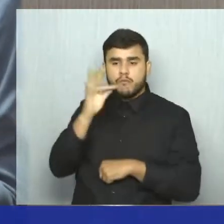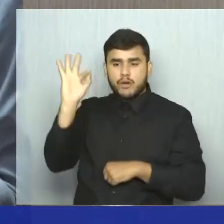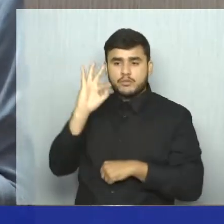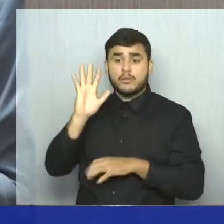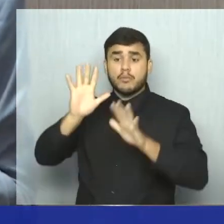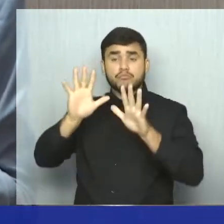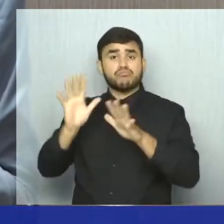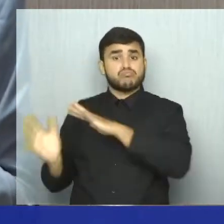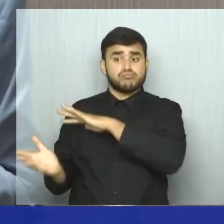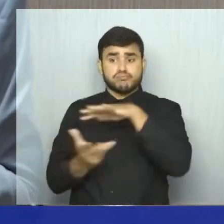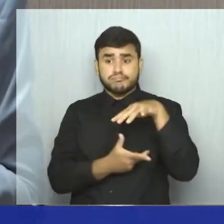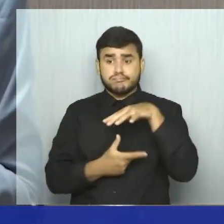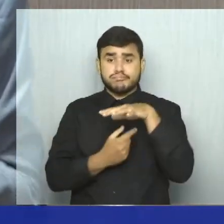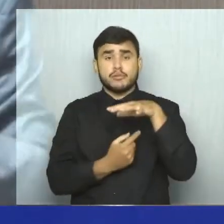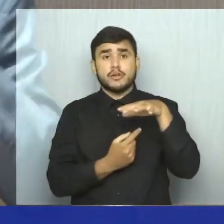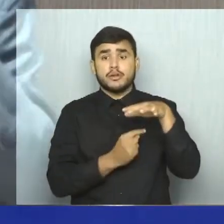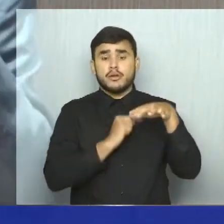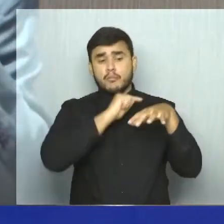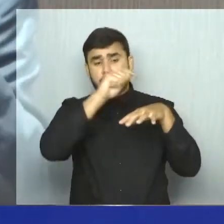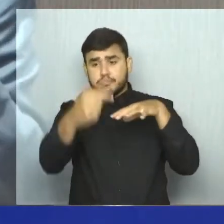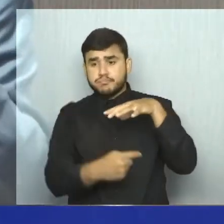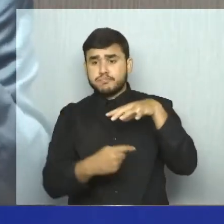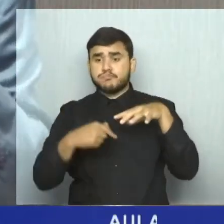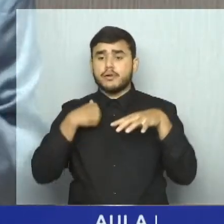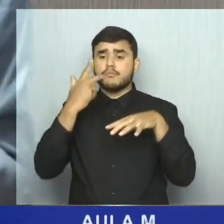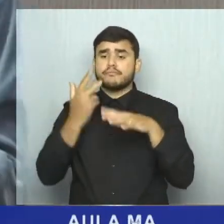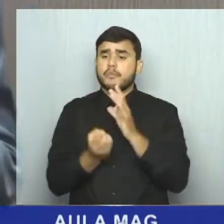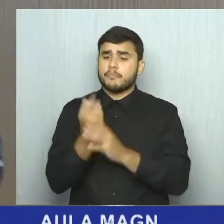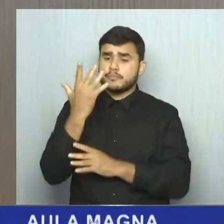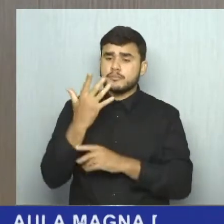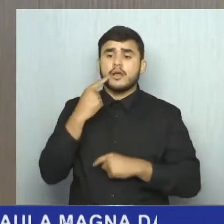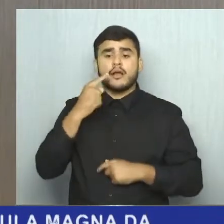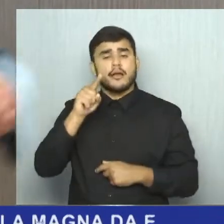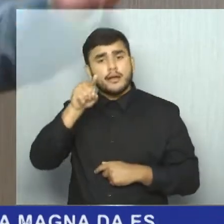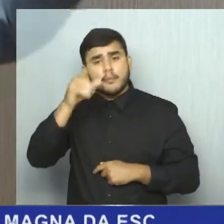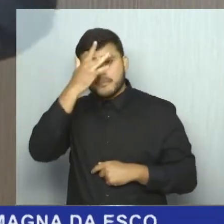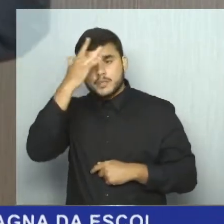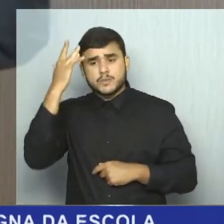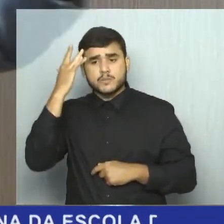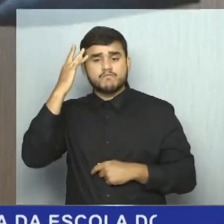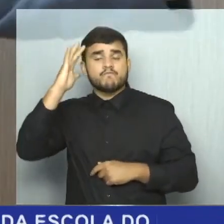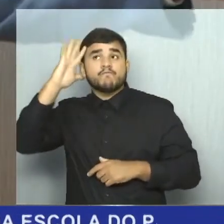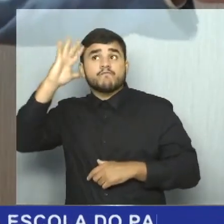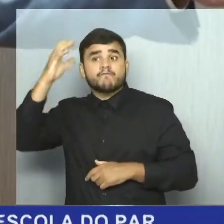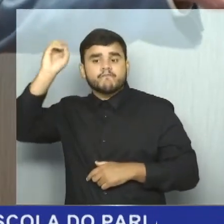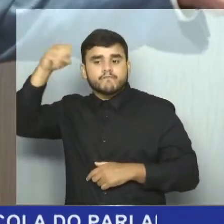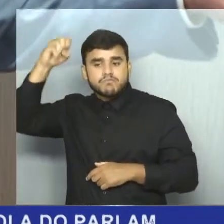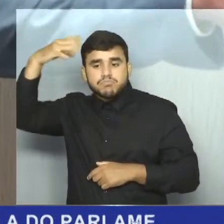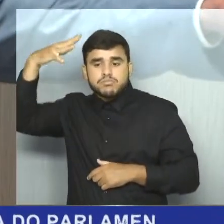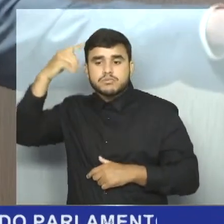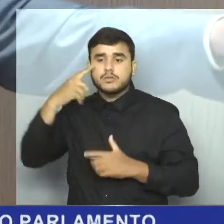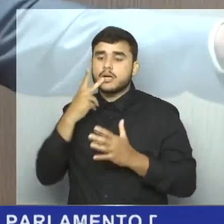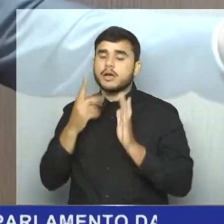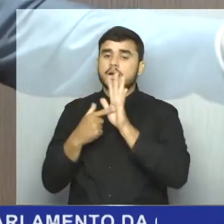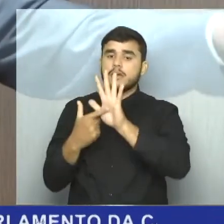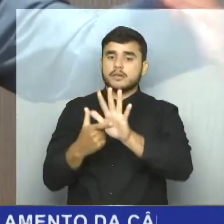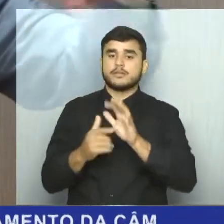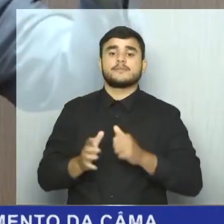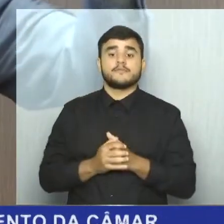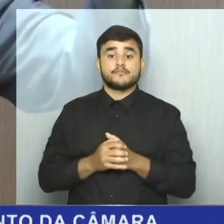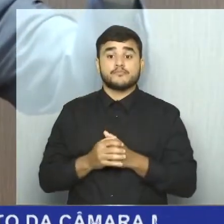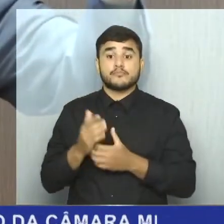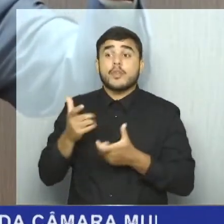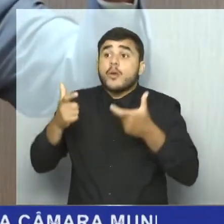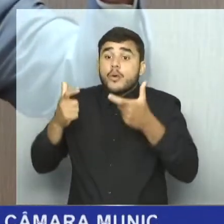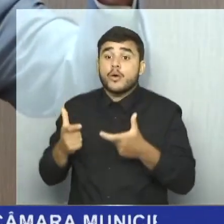terem uma ideia, esse movimento é tão poderoso na história da humanidade que vai explodir no interior das Minas Gerais, de onde veio o